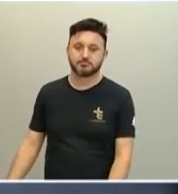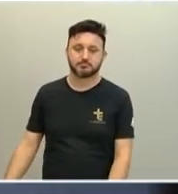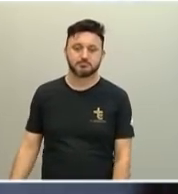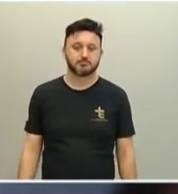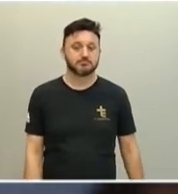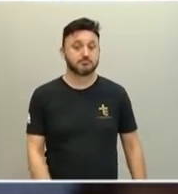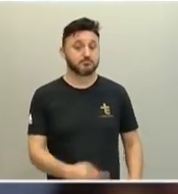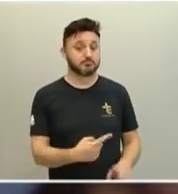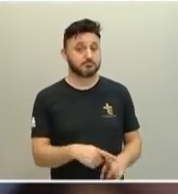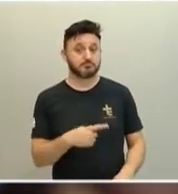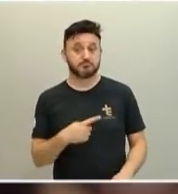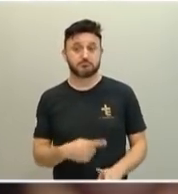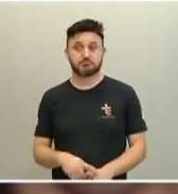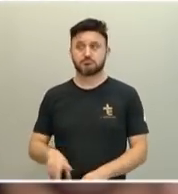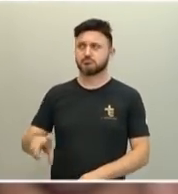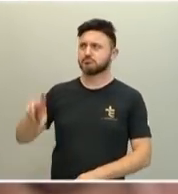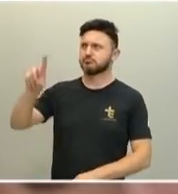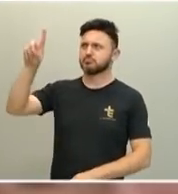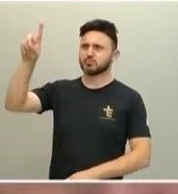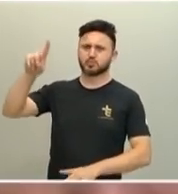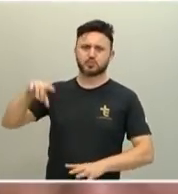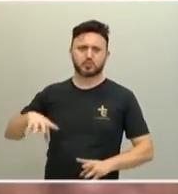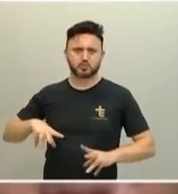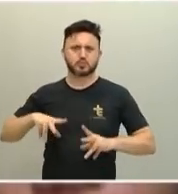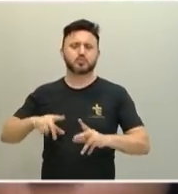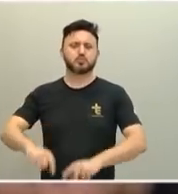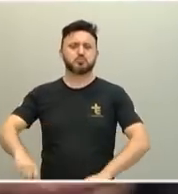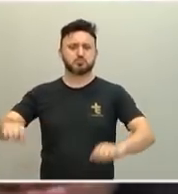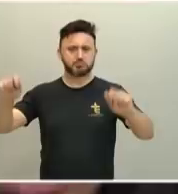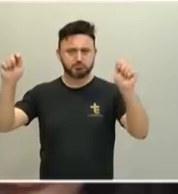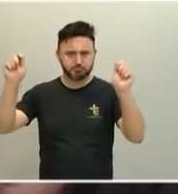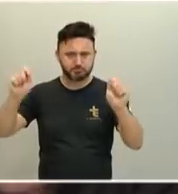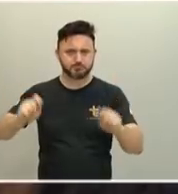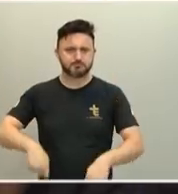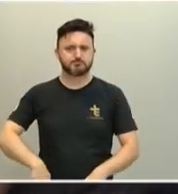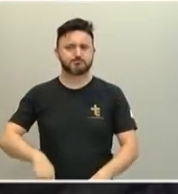pois para Deus tudo é